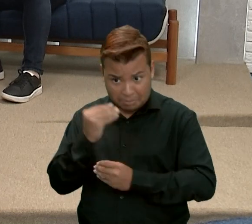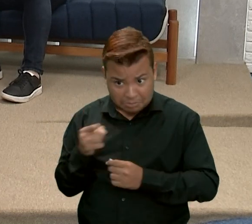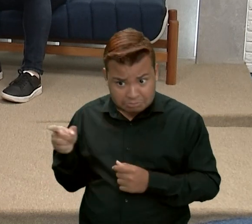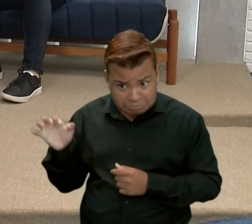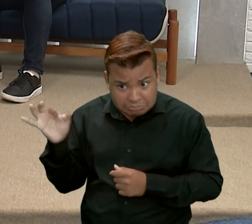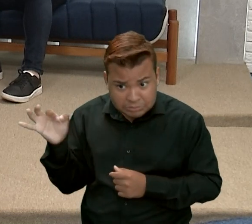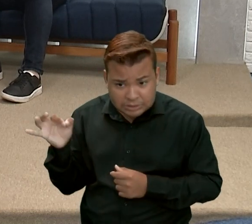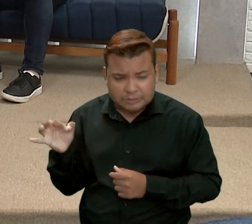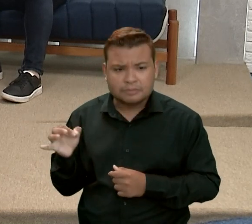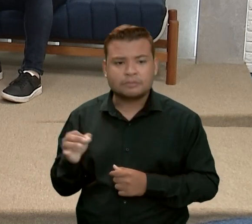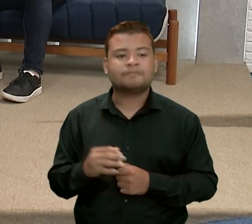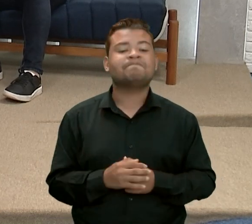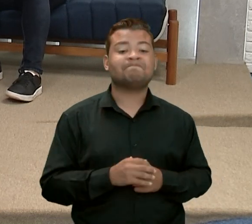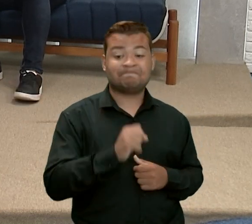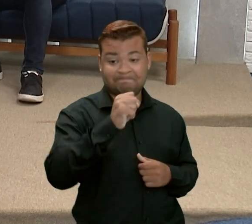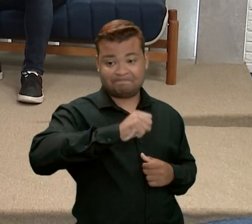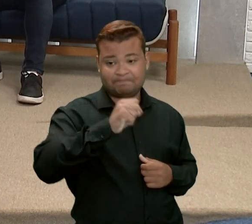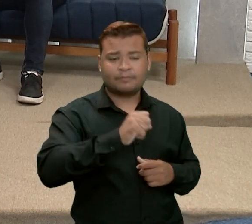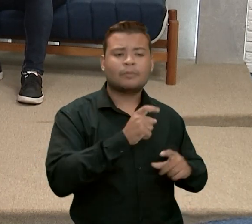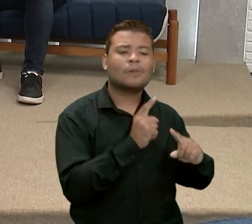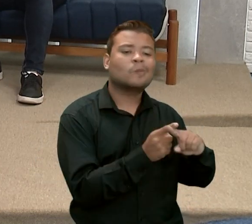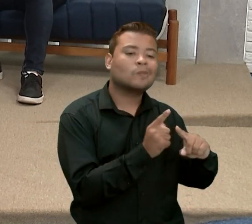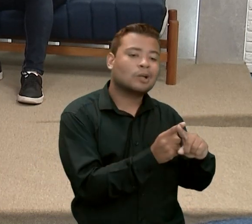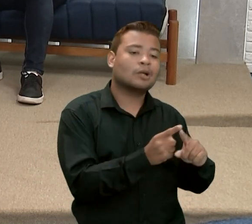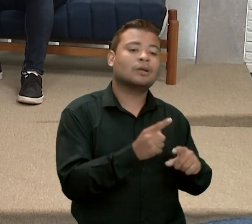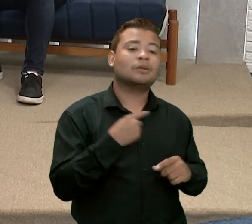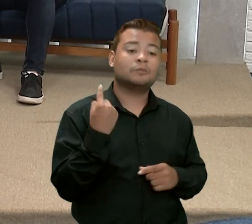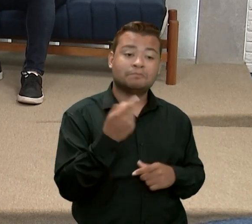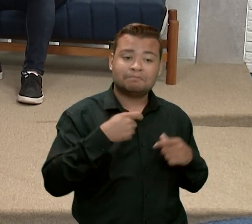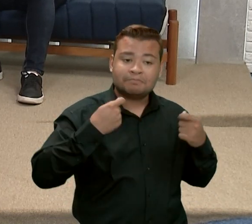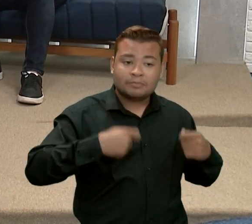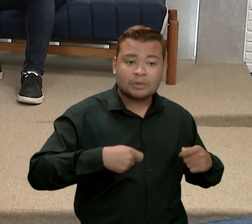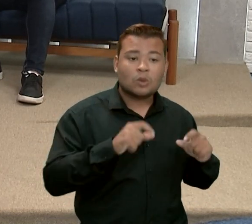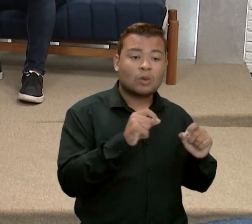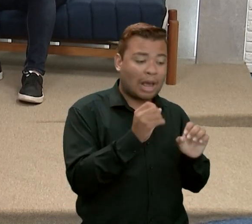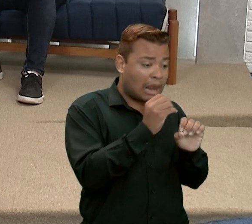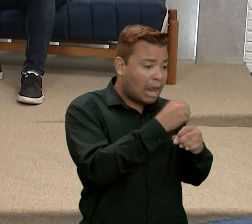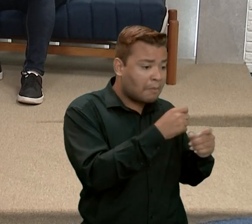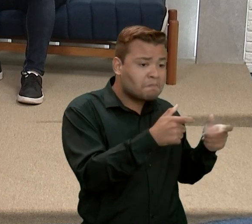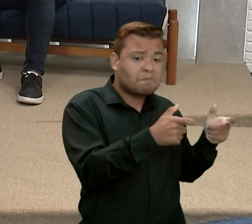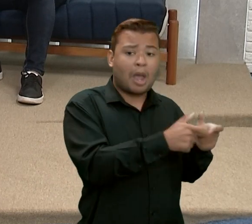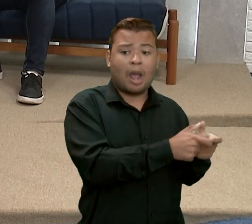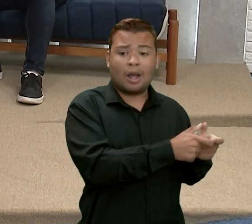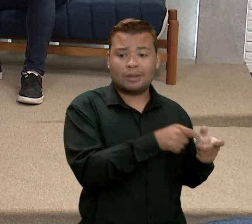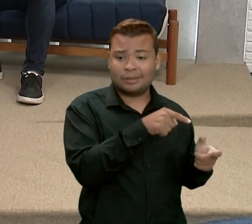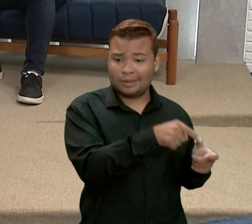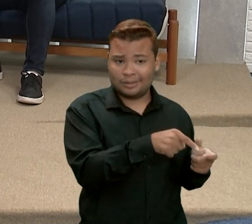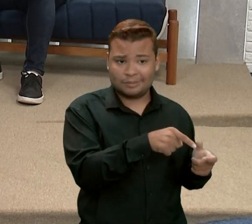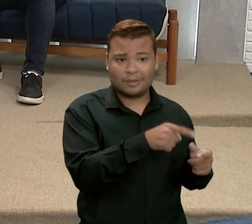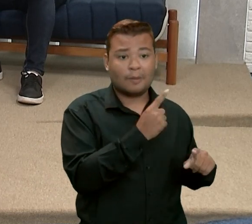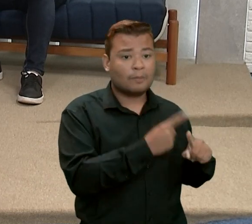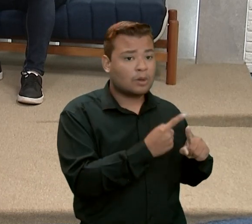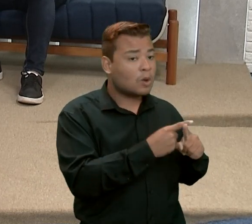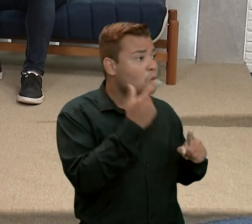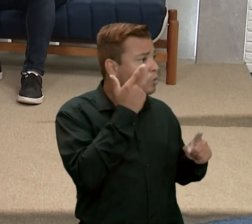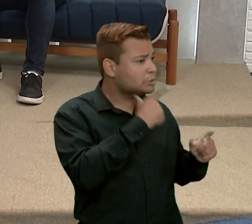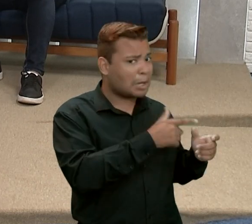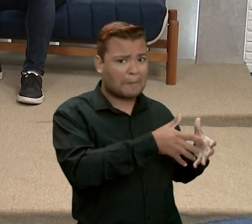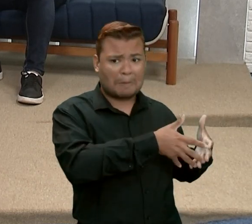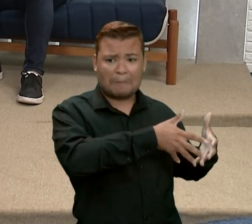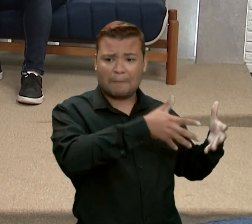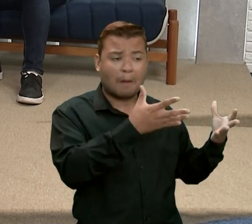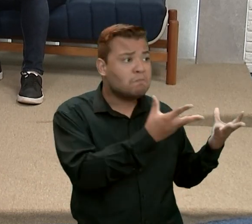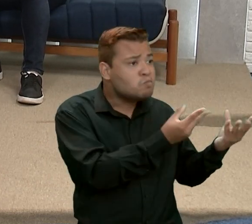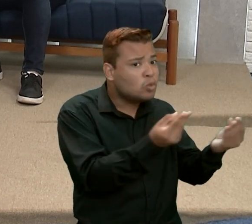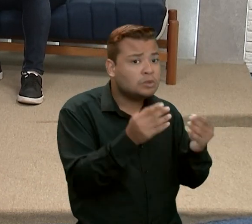ser. Por quê? A gente precisa de um espaço muito menor. O laboratório produz uma quantidade muito grande num espaço como esse aqui